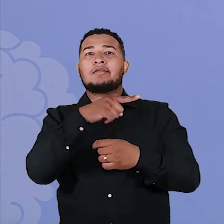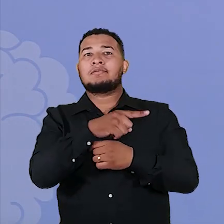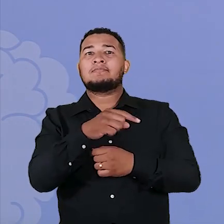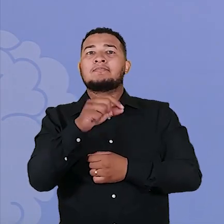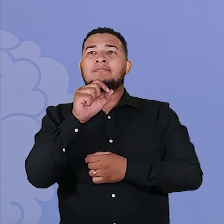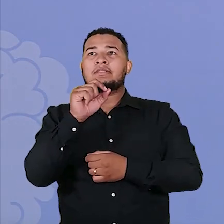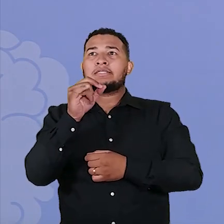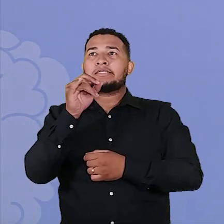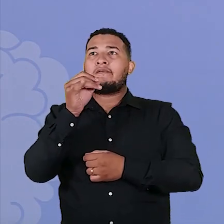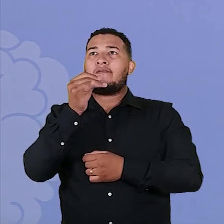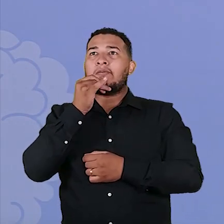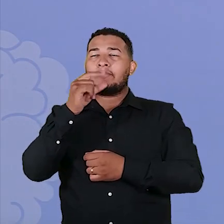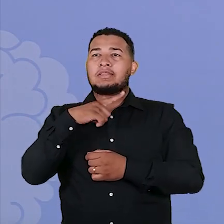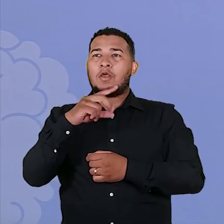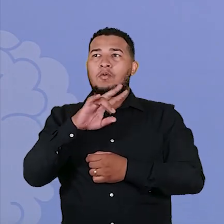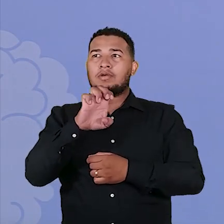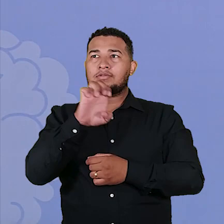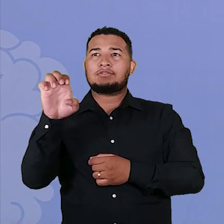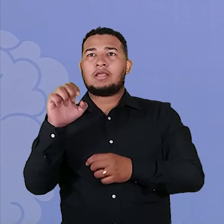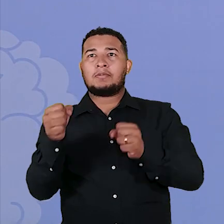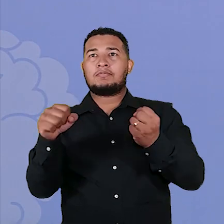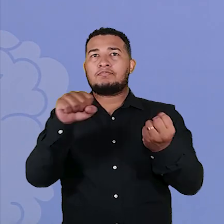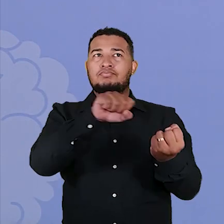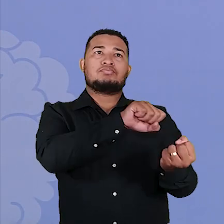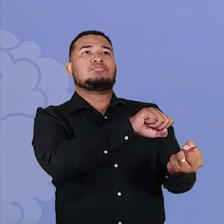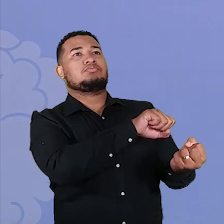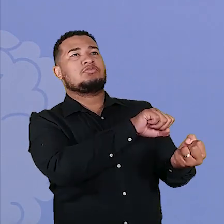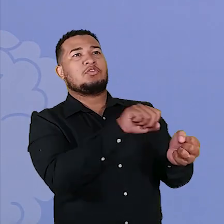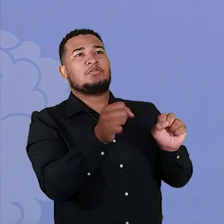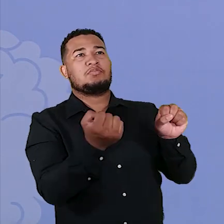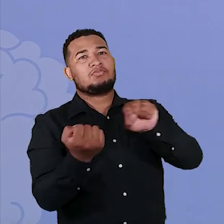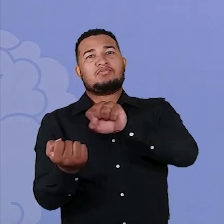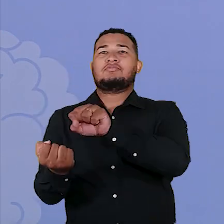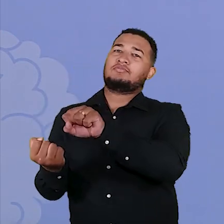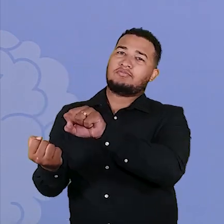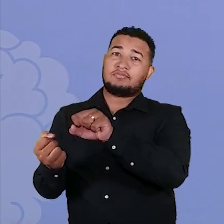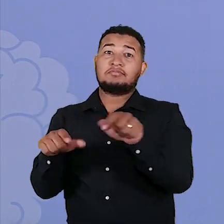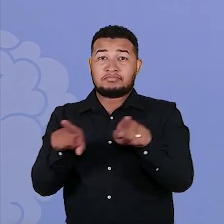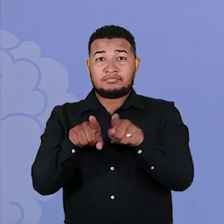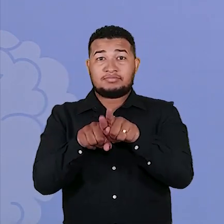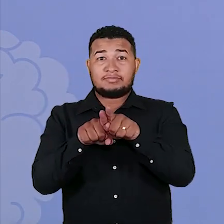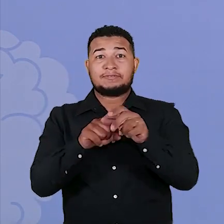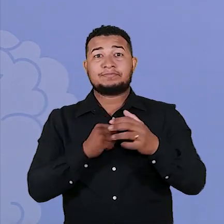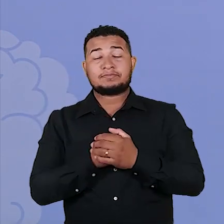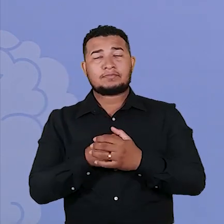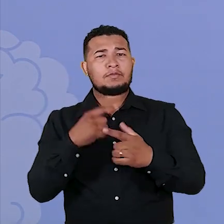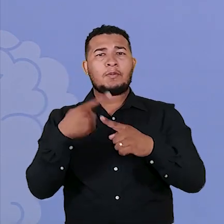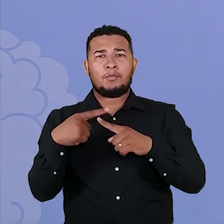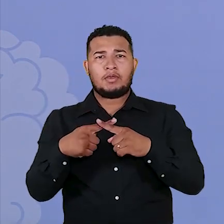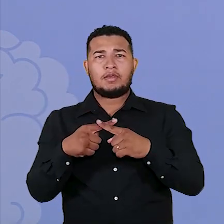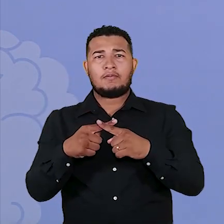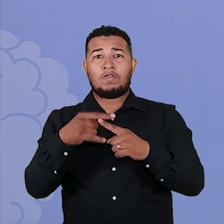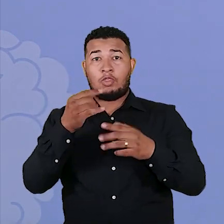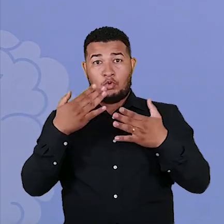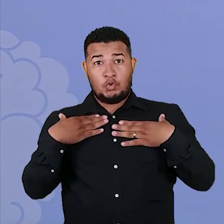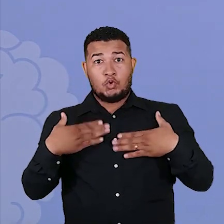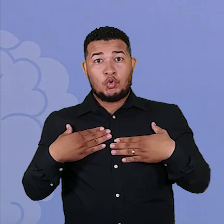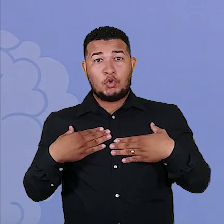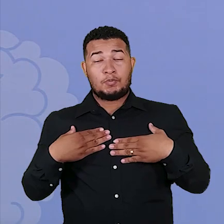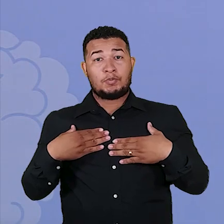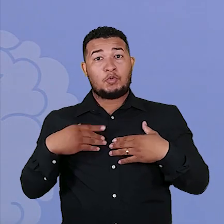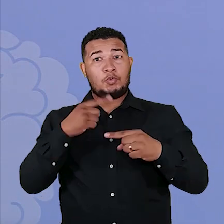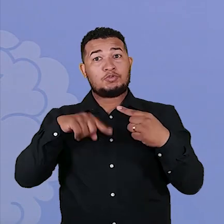resistir se a culpa por para esquerda eu vou lá para a direita e ao contrário também